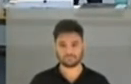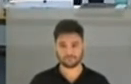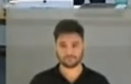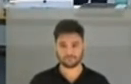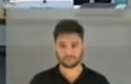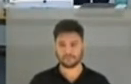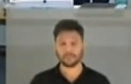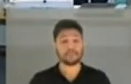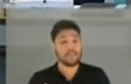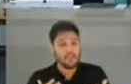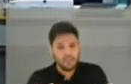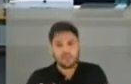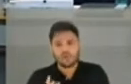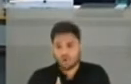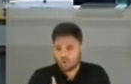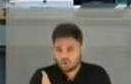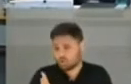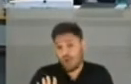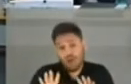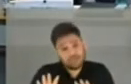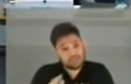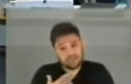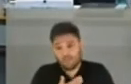Continua o modus operandi do governo.